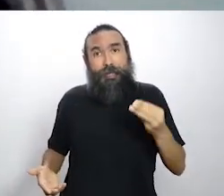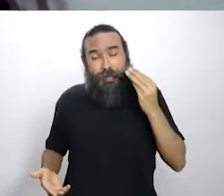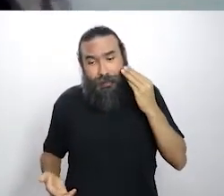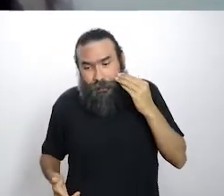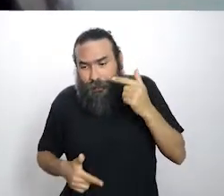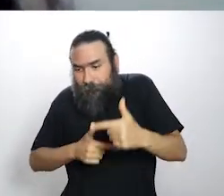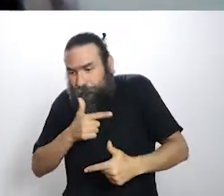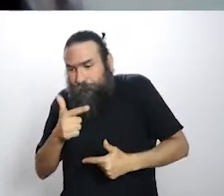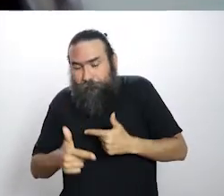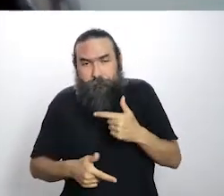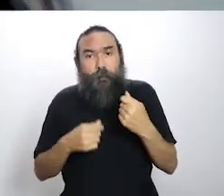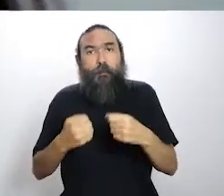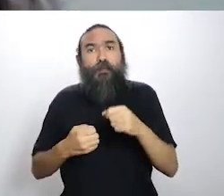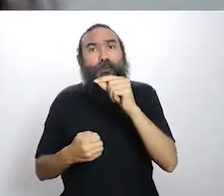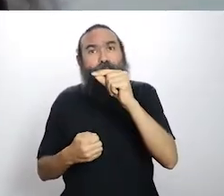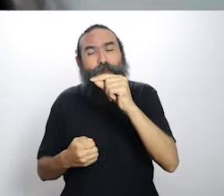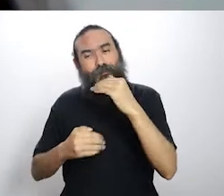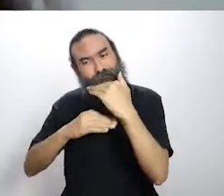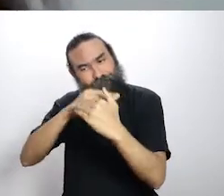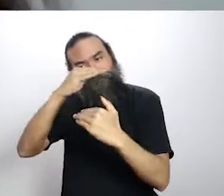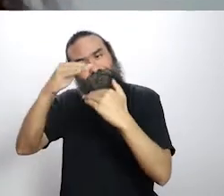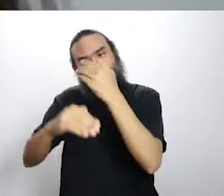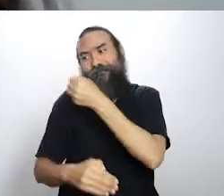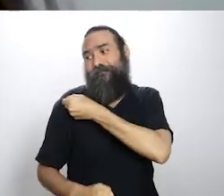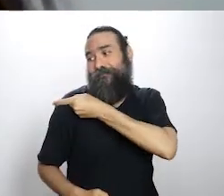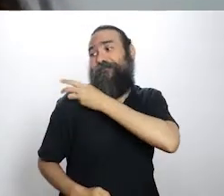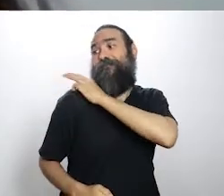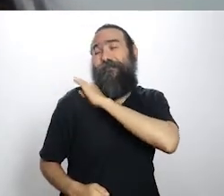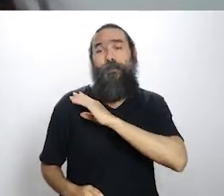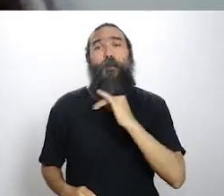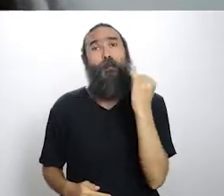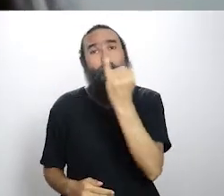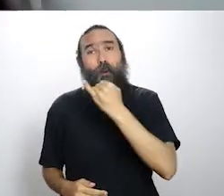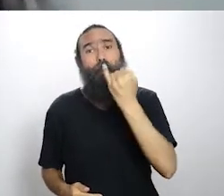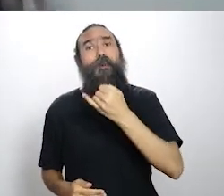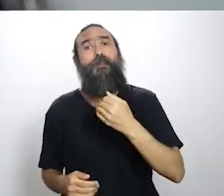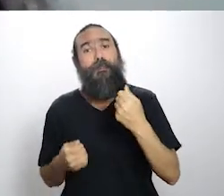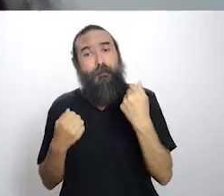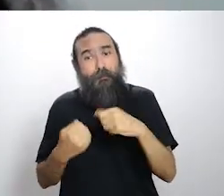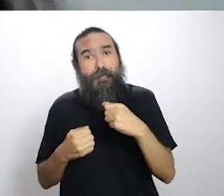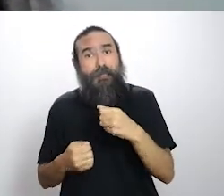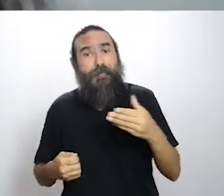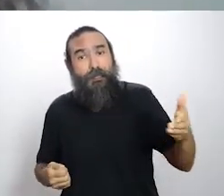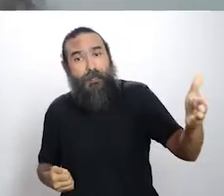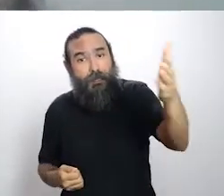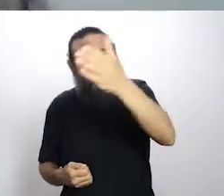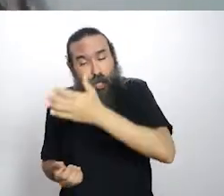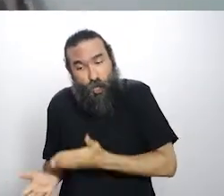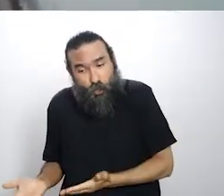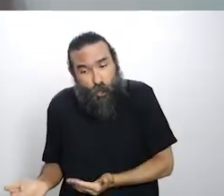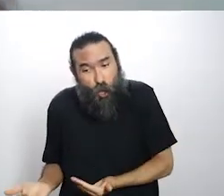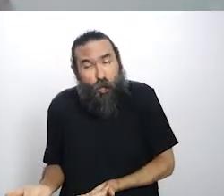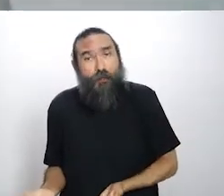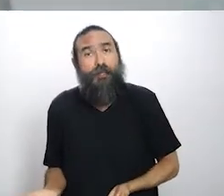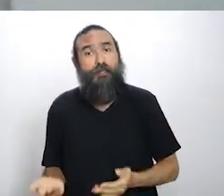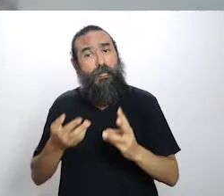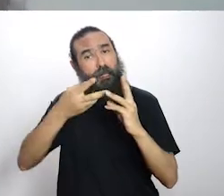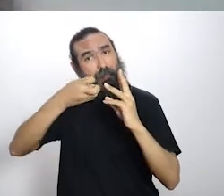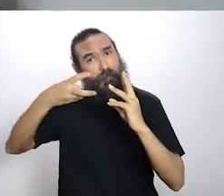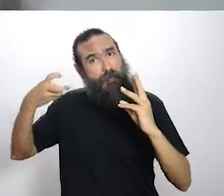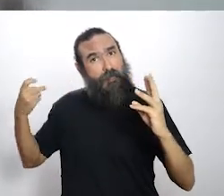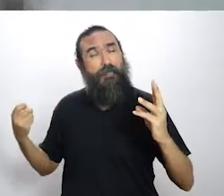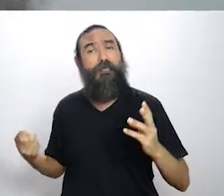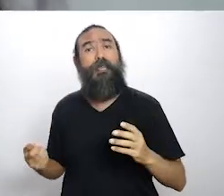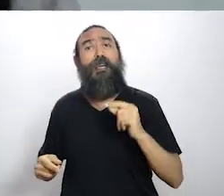avançar na discussão do ensino médio, que esse ensino médio realmente atenda os desejos desses jovens, das